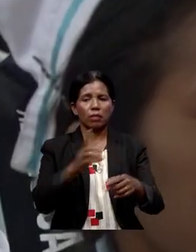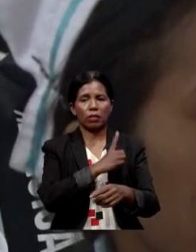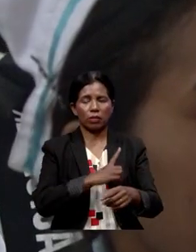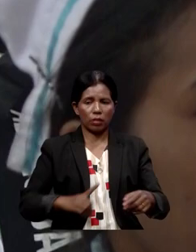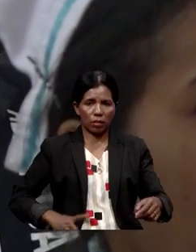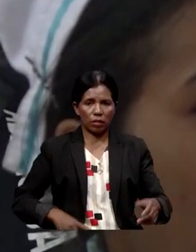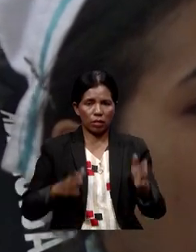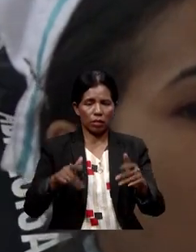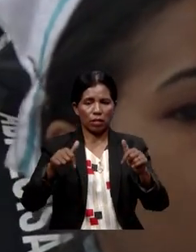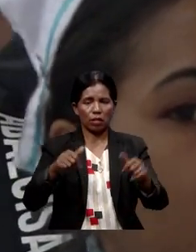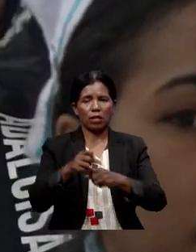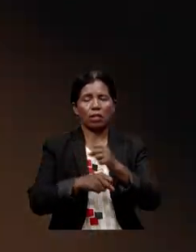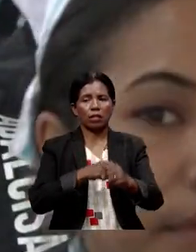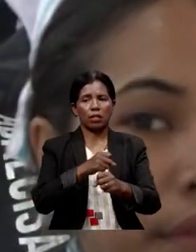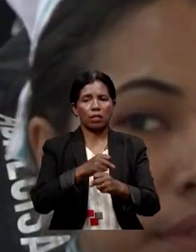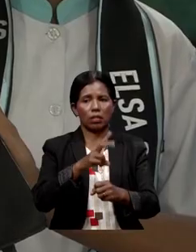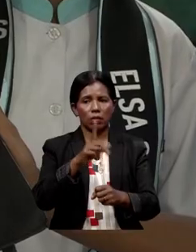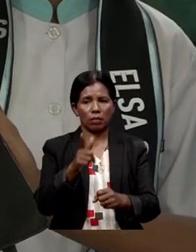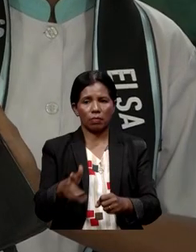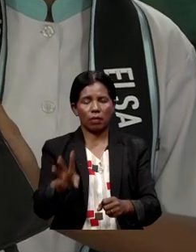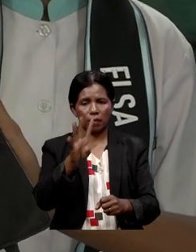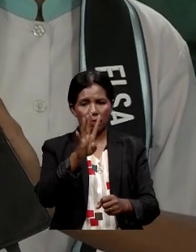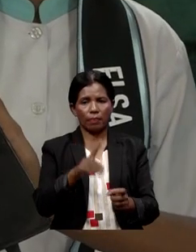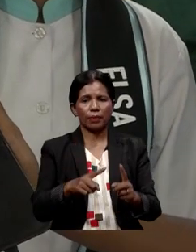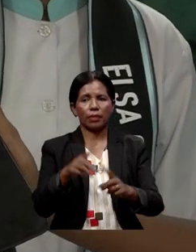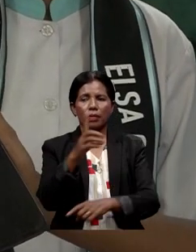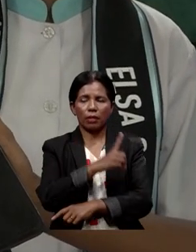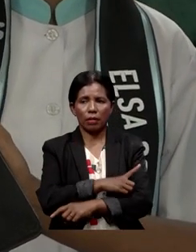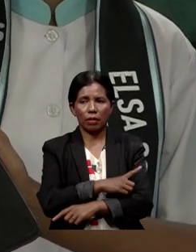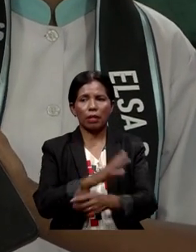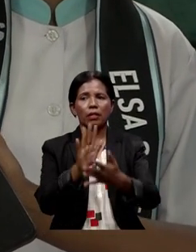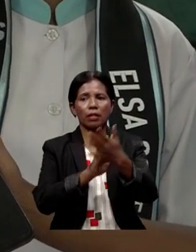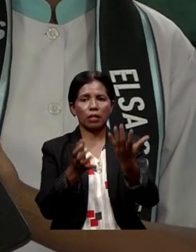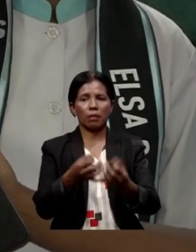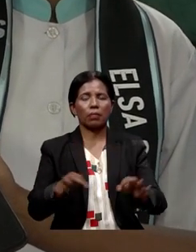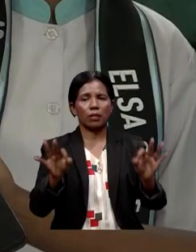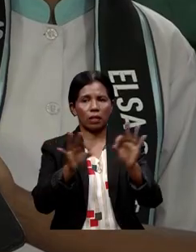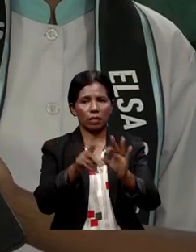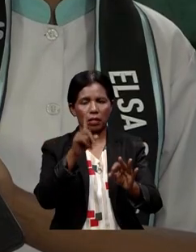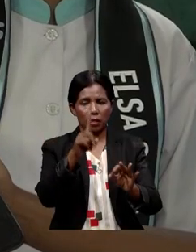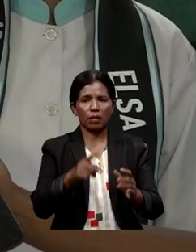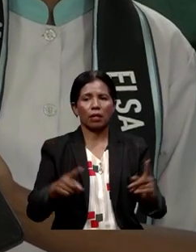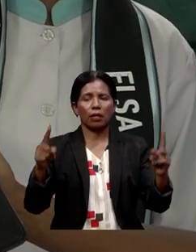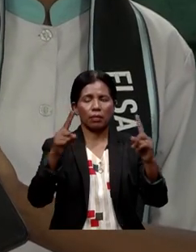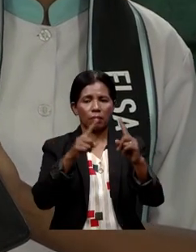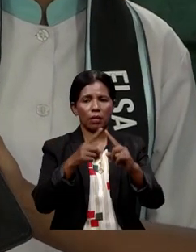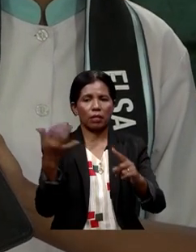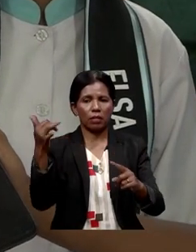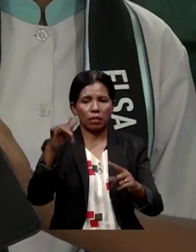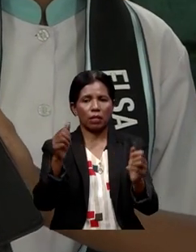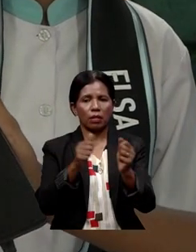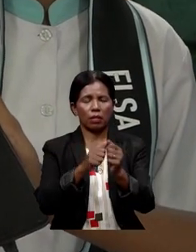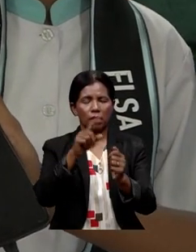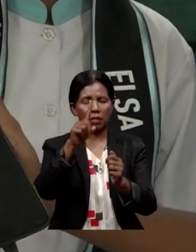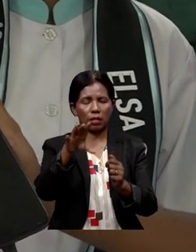Batina Acadêmico 2024 Ninian. Hoje, nessa cerimônia importante, ida. Mas se a nai